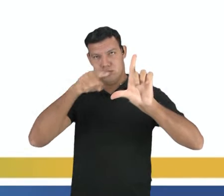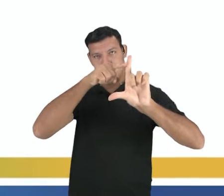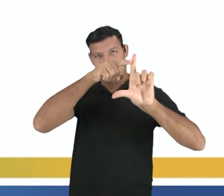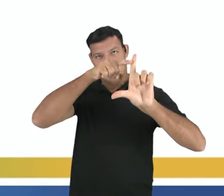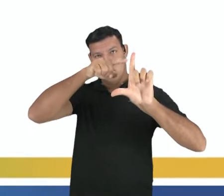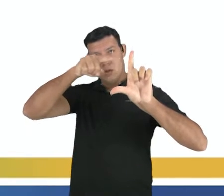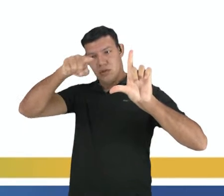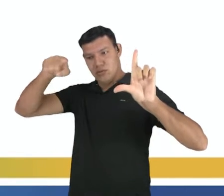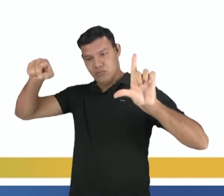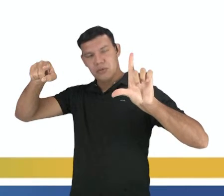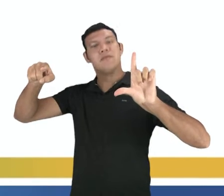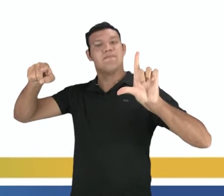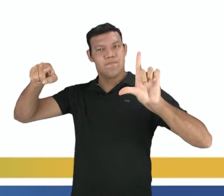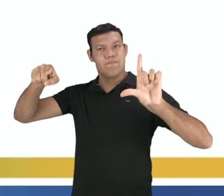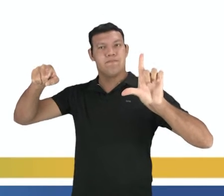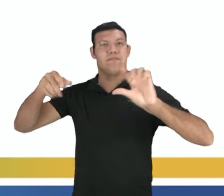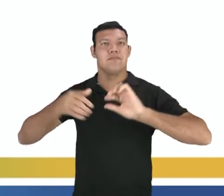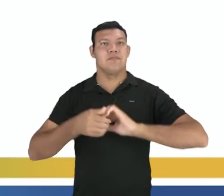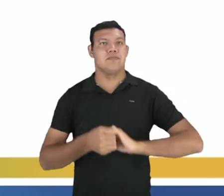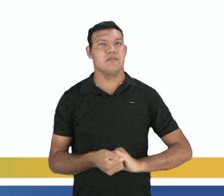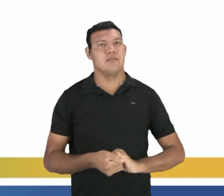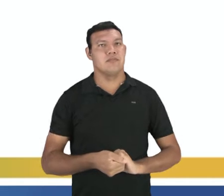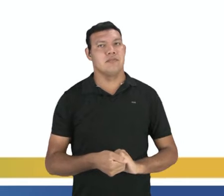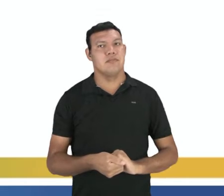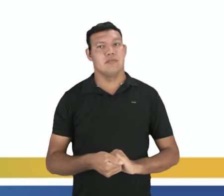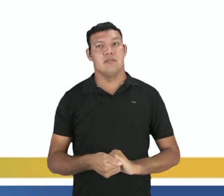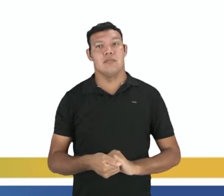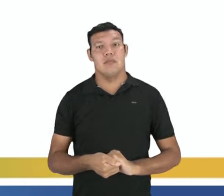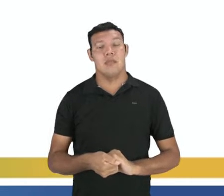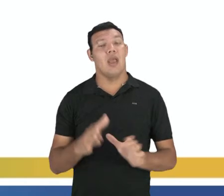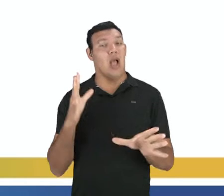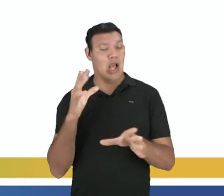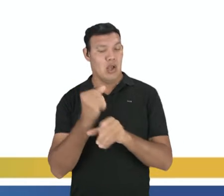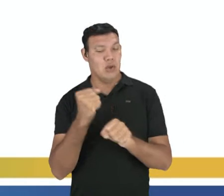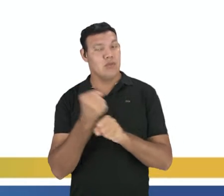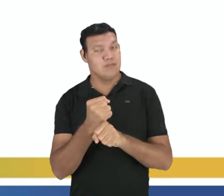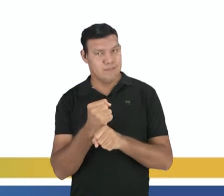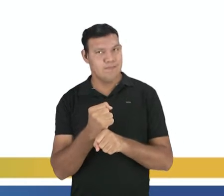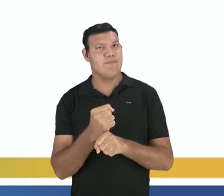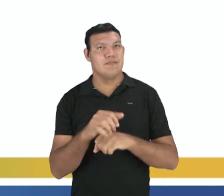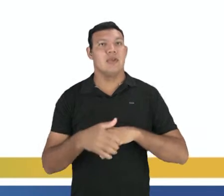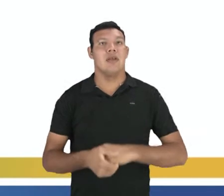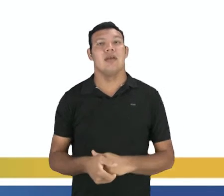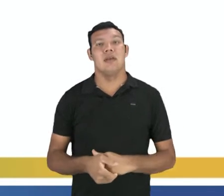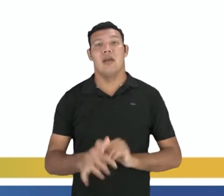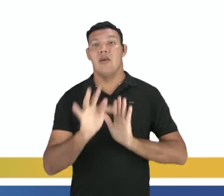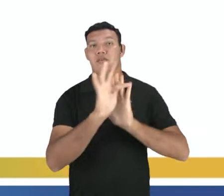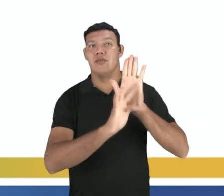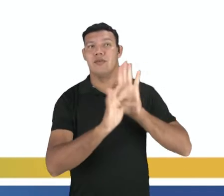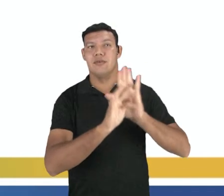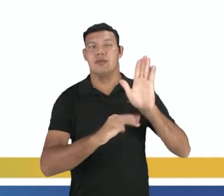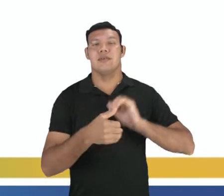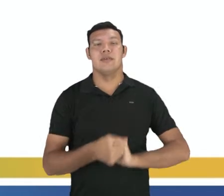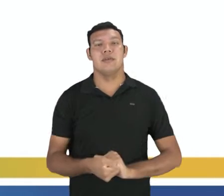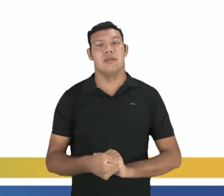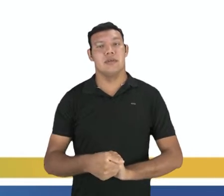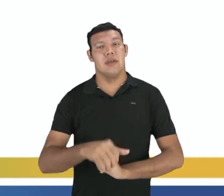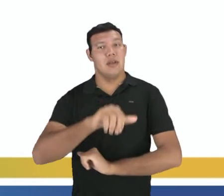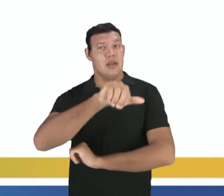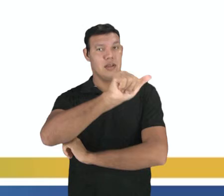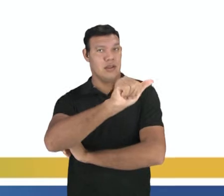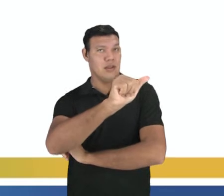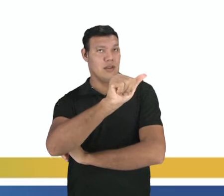ao eixo no deslocamento para você calcular o trabalho pessoal basta você calcular a área que fica embaixo